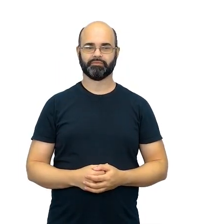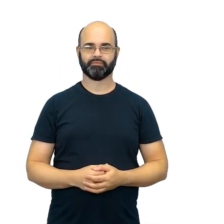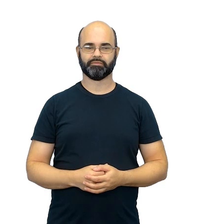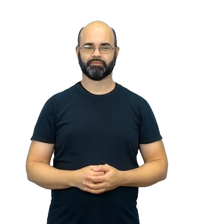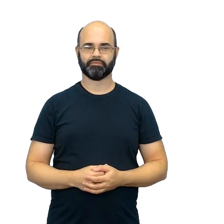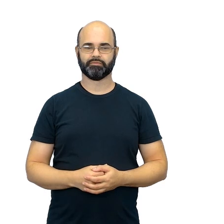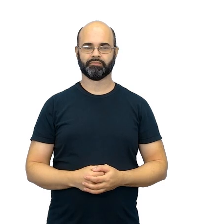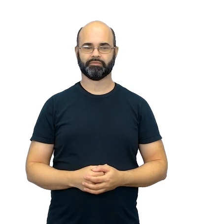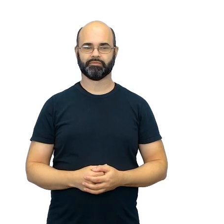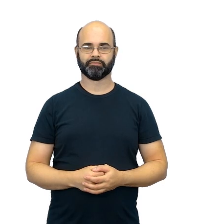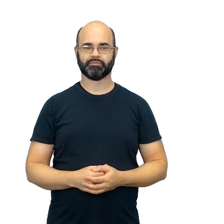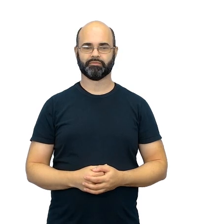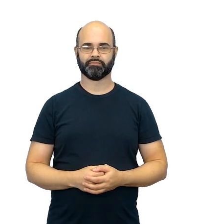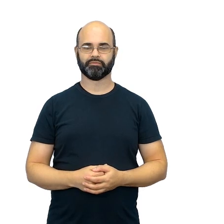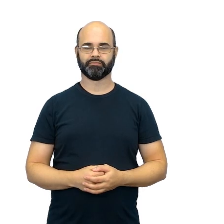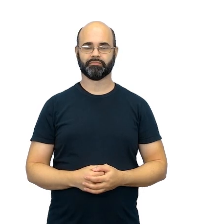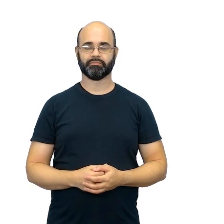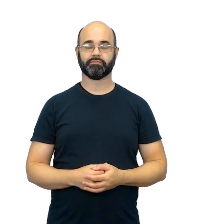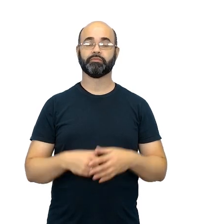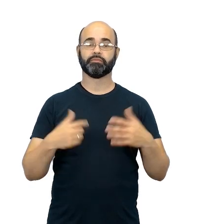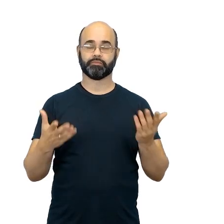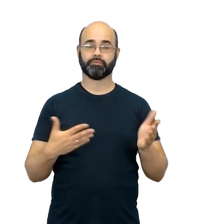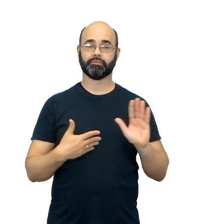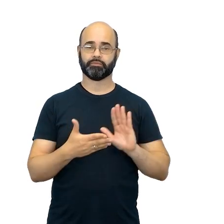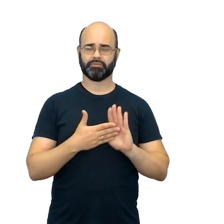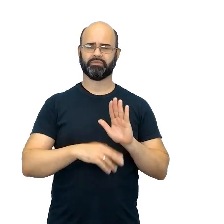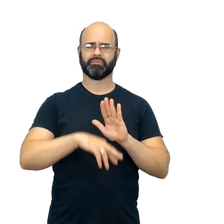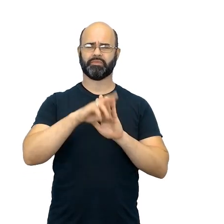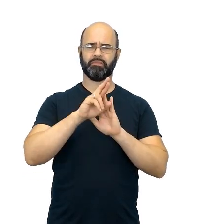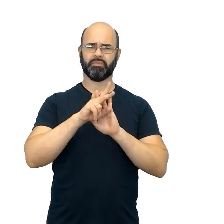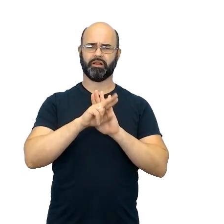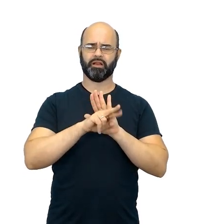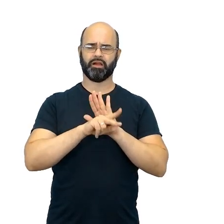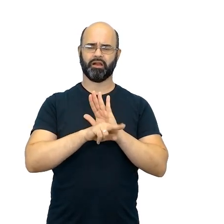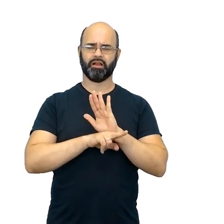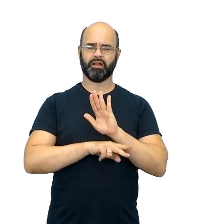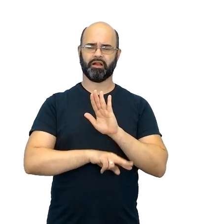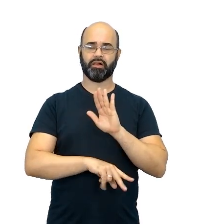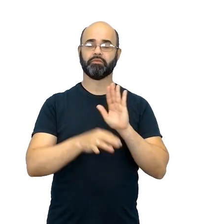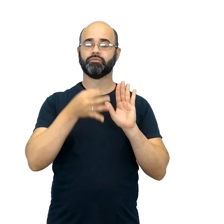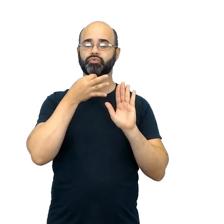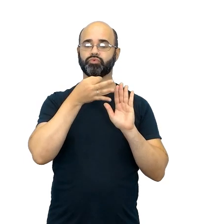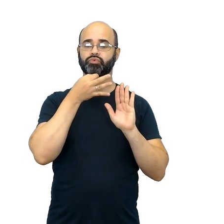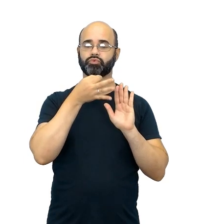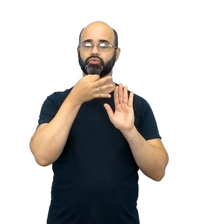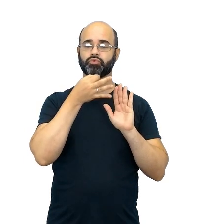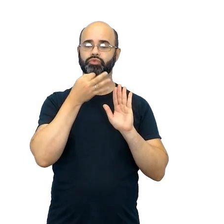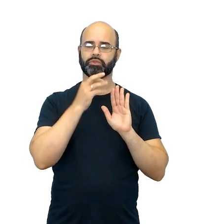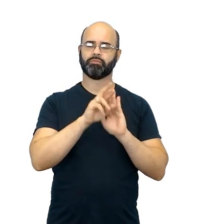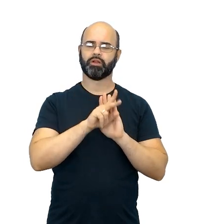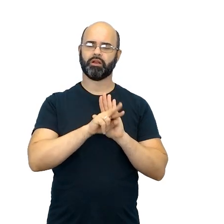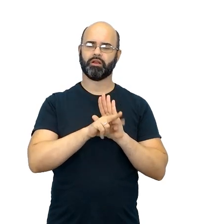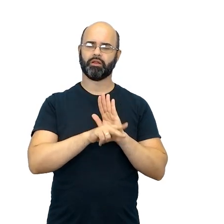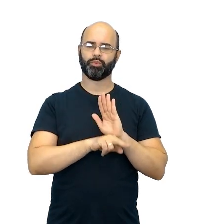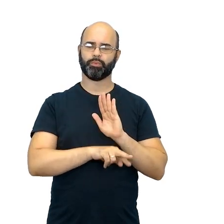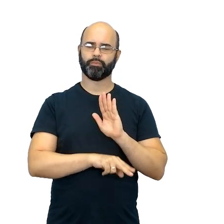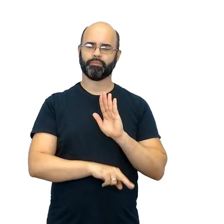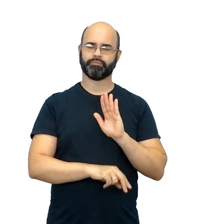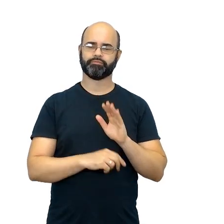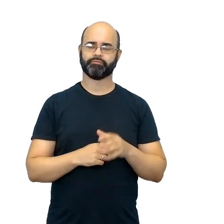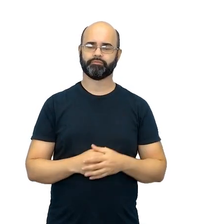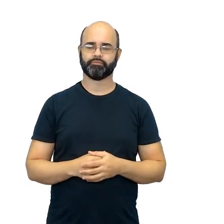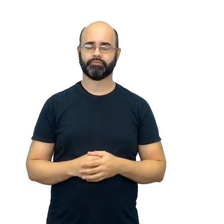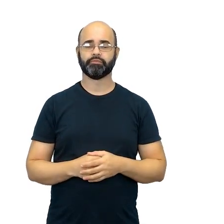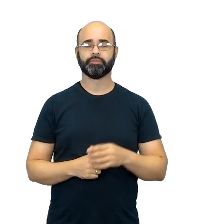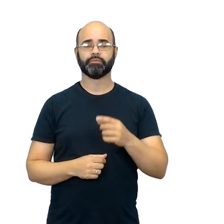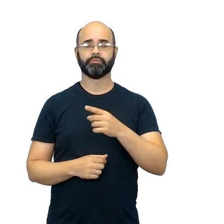só recomendo só, né? Tem bastante coisa que foi sugerida, né? Então, a gente tem o primeiro experimento, que é o do